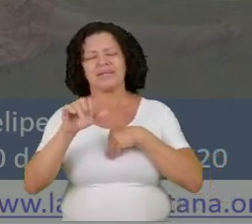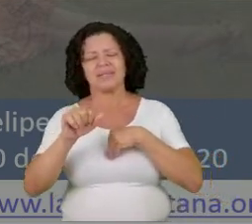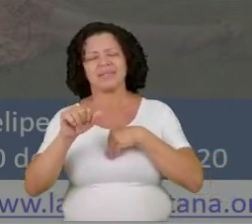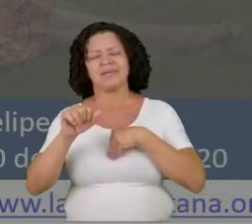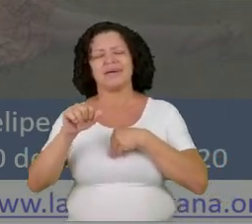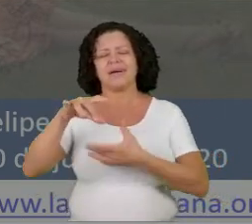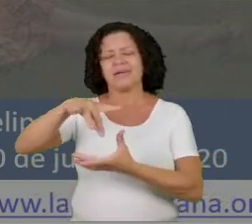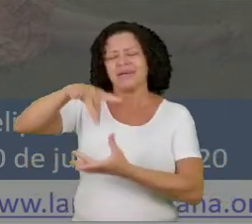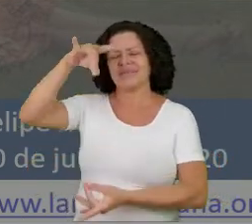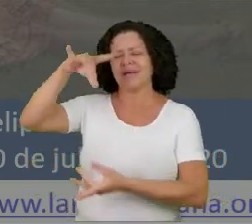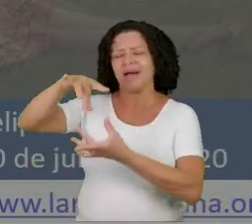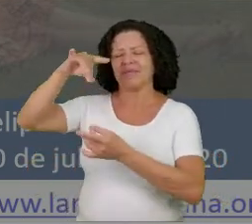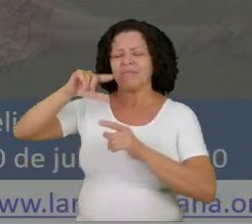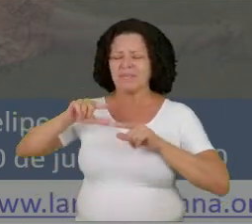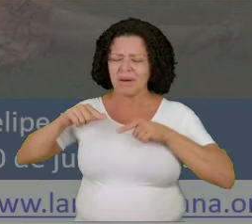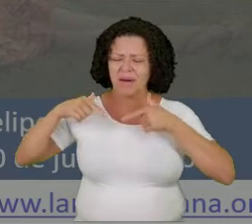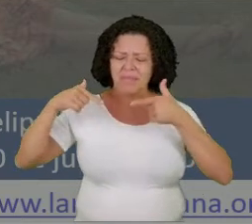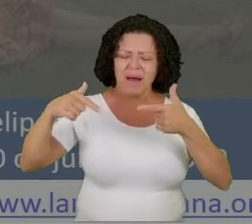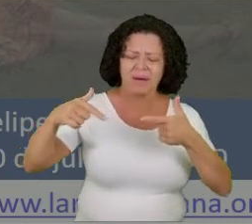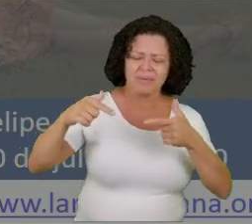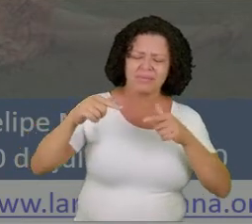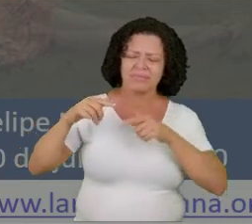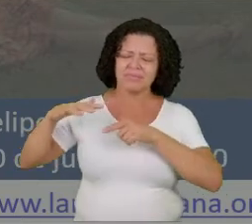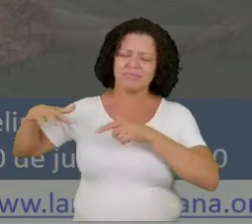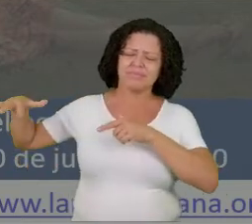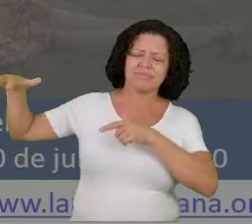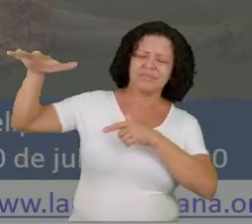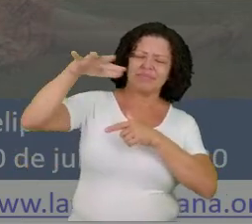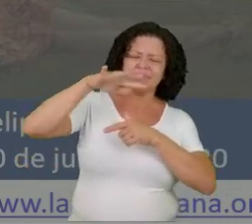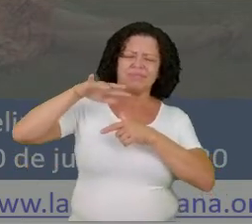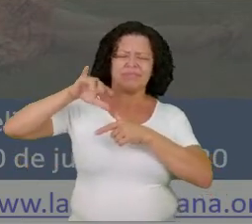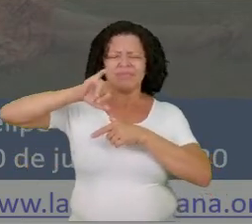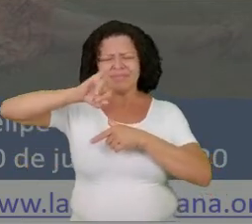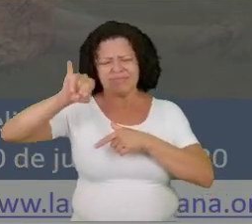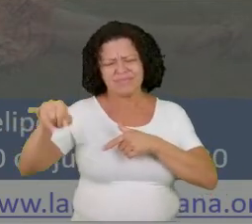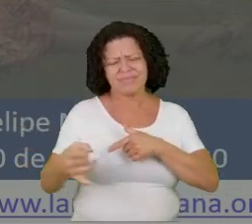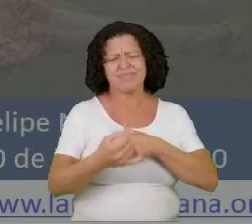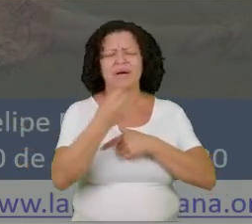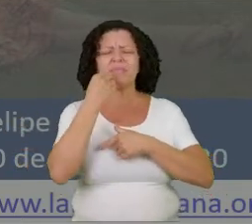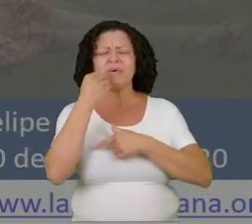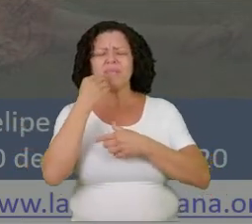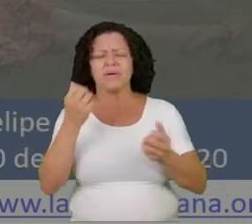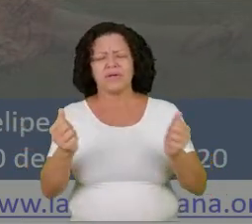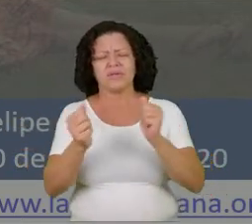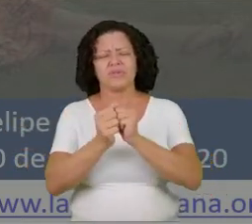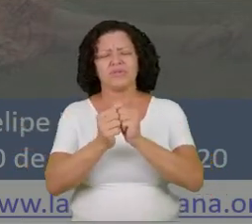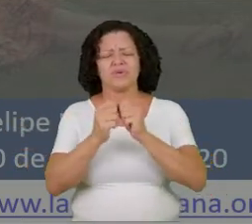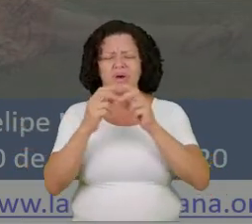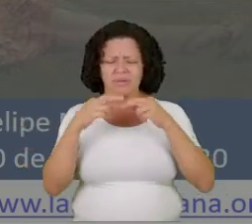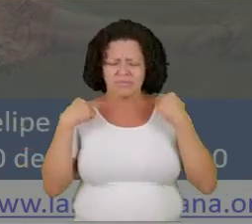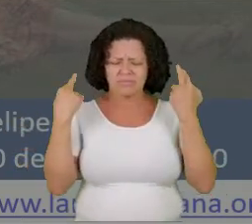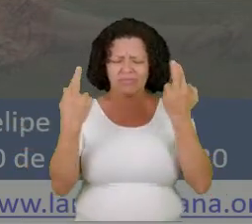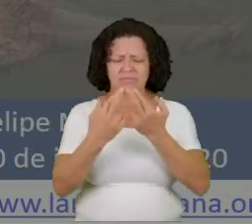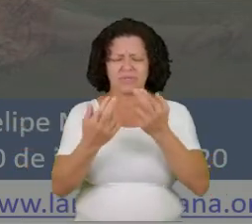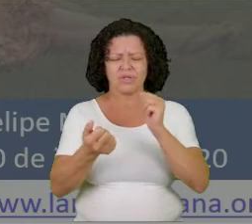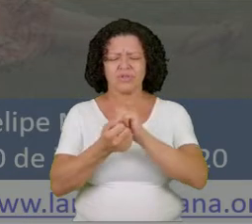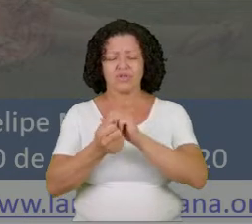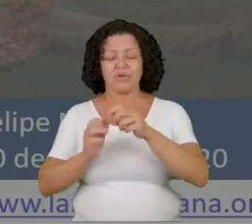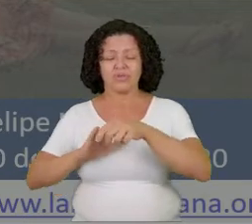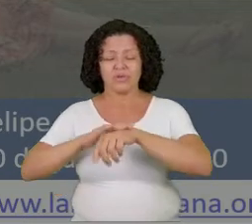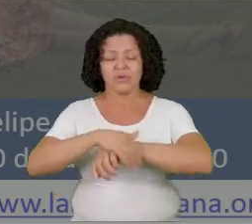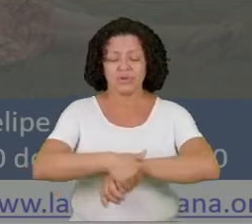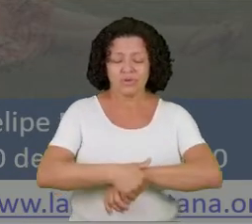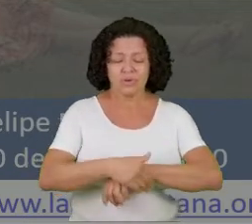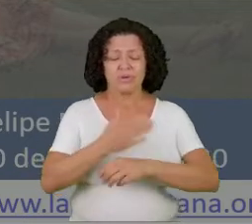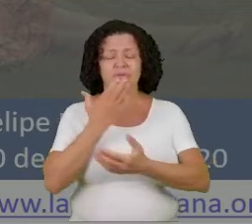trabalhadores, agradecemos mais uma vez a oportunidade de estarmos reunidos na noite de hoje para